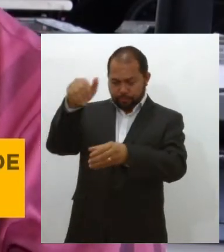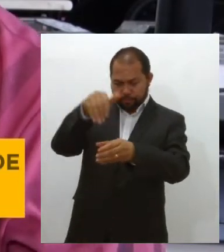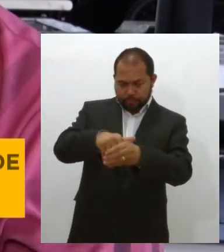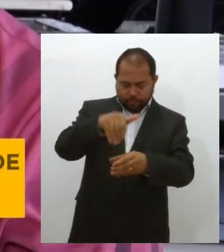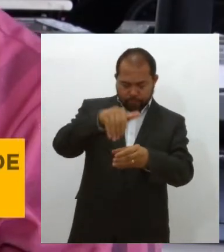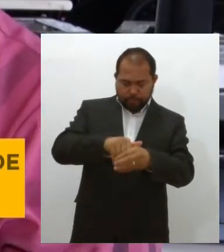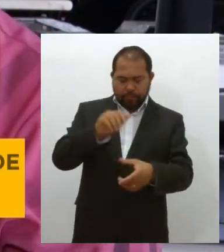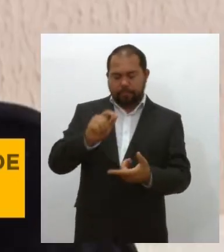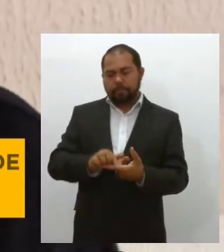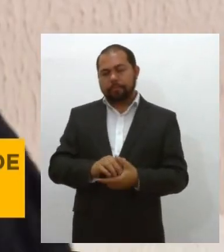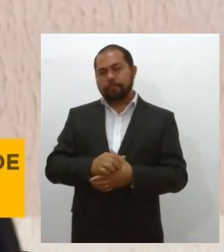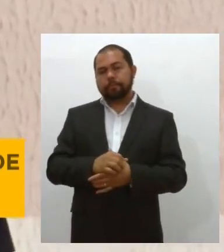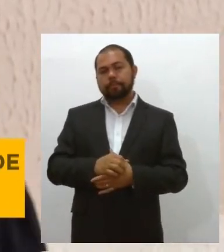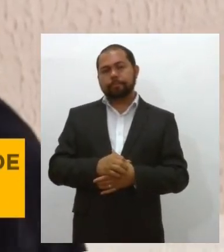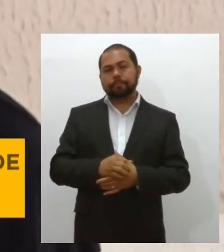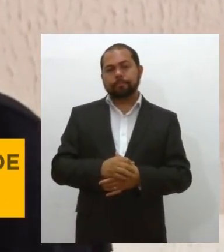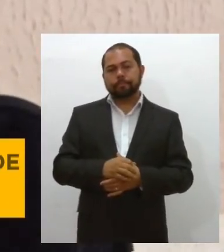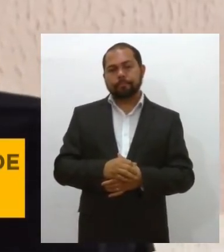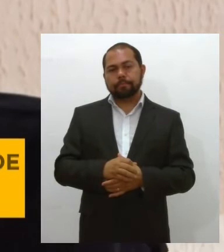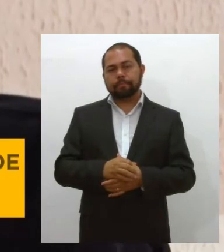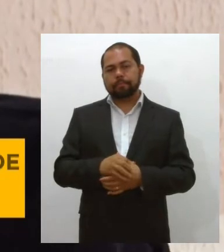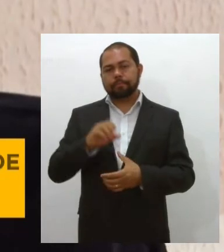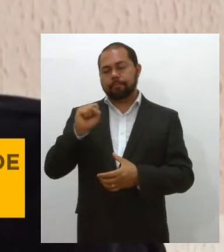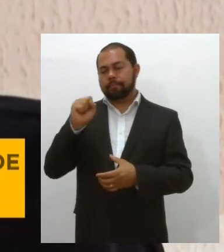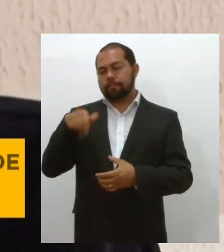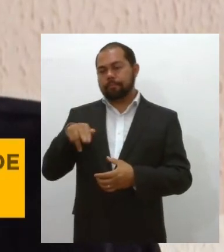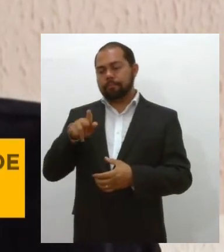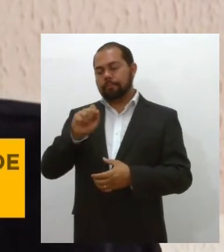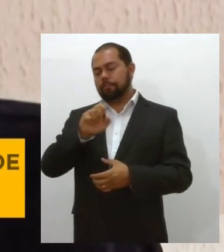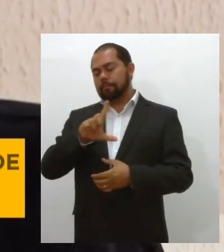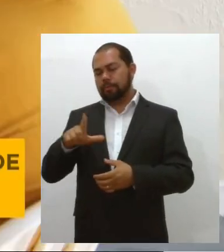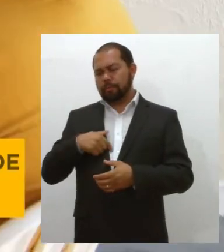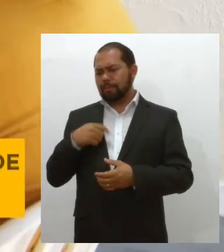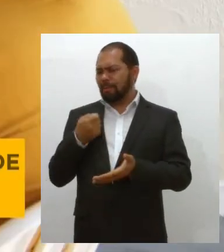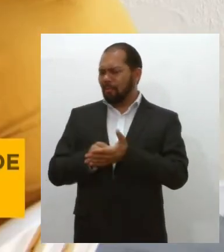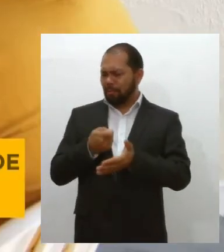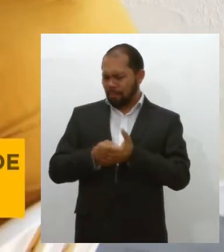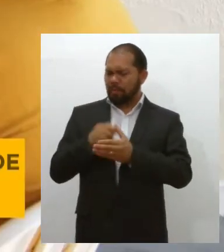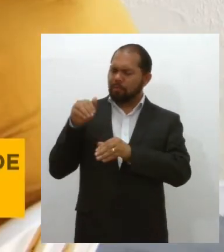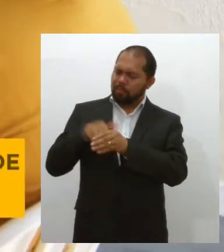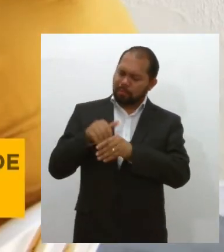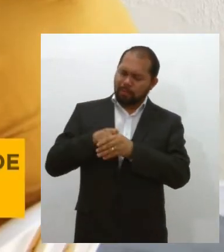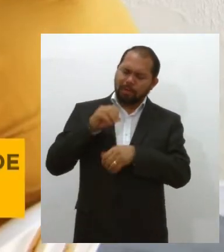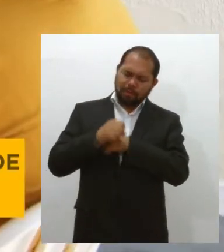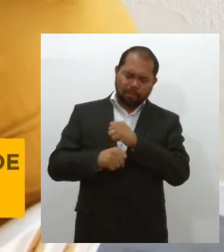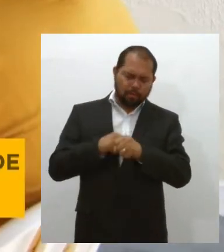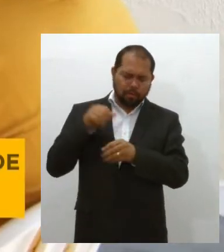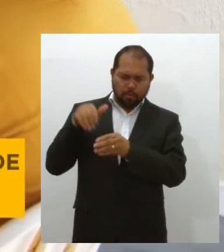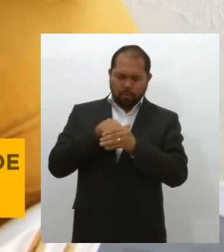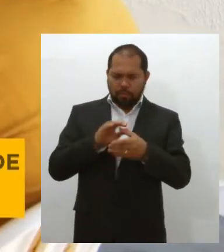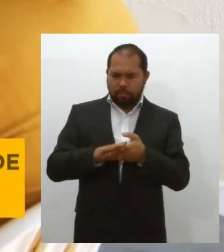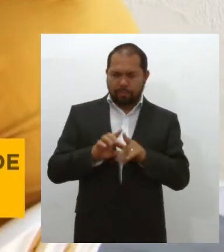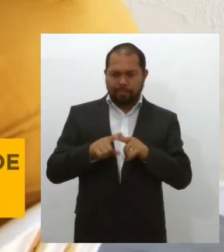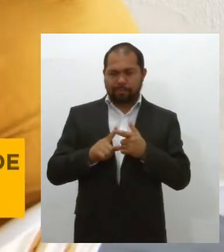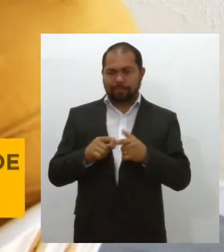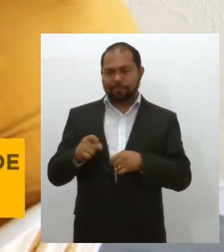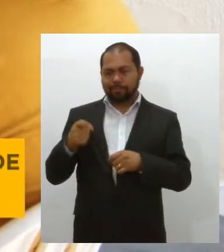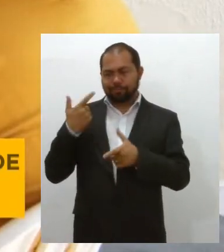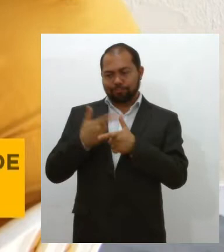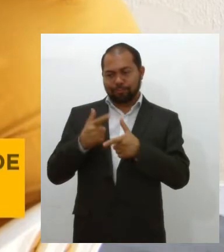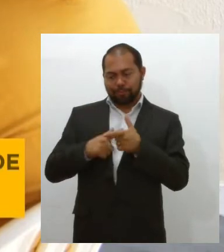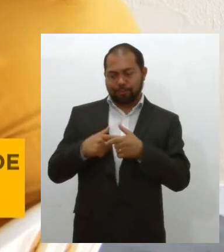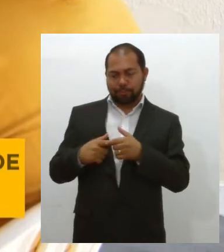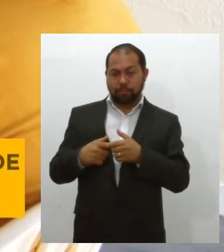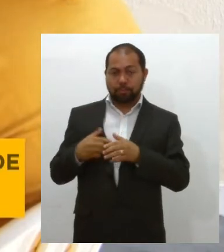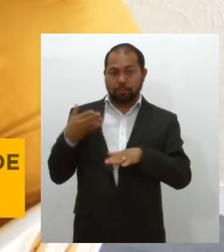vai votar. Samuel de Oliveira faz questão de votar em toda eleição. No entanto, as dificuldades de locomoção para chegar até o seu local